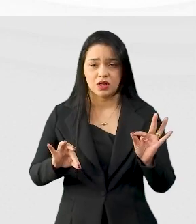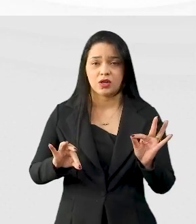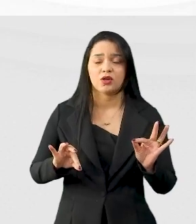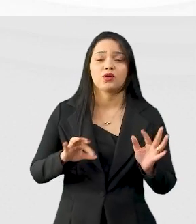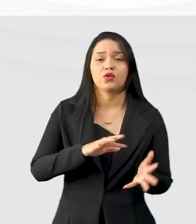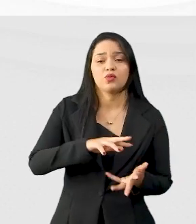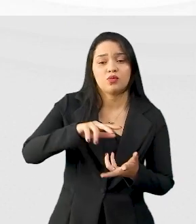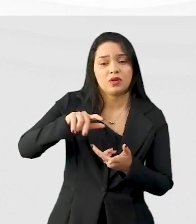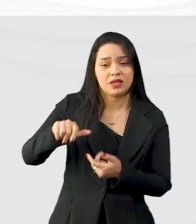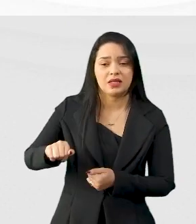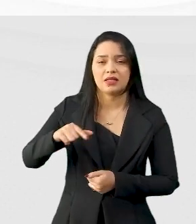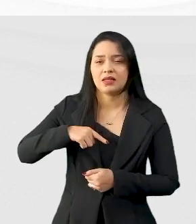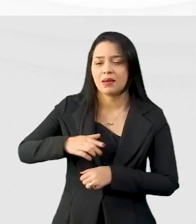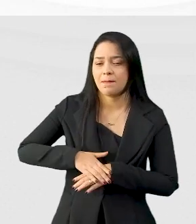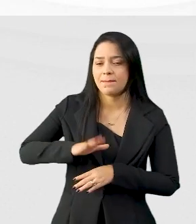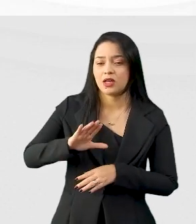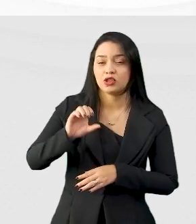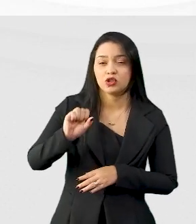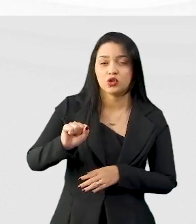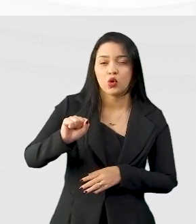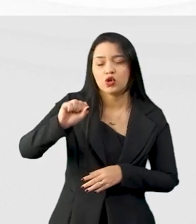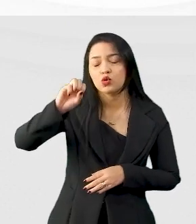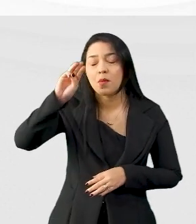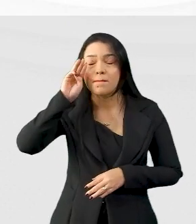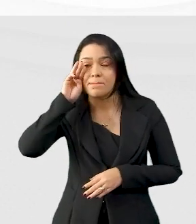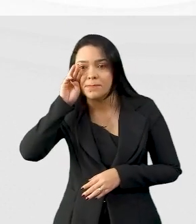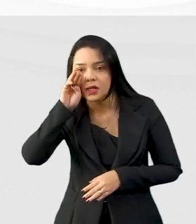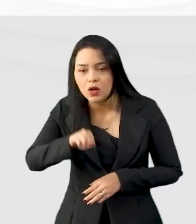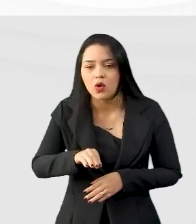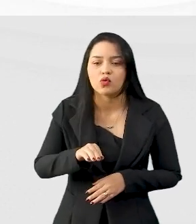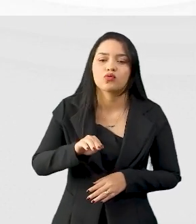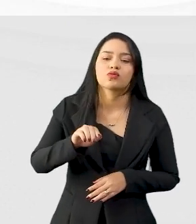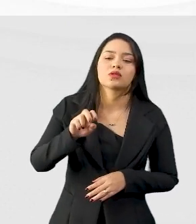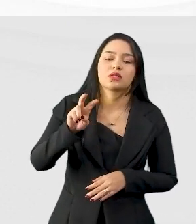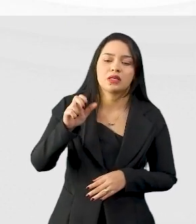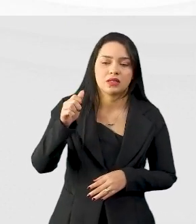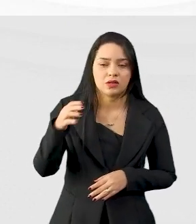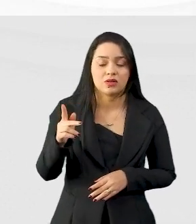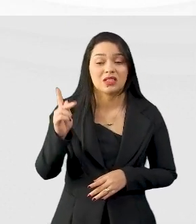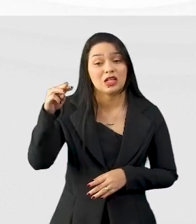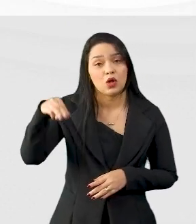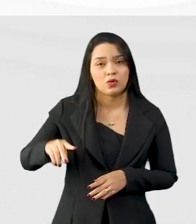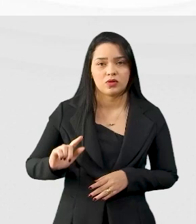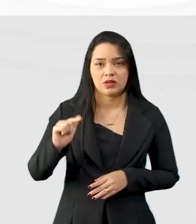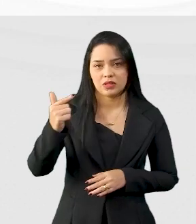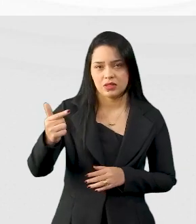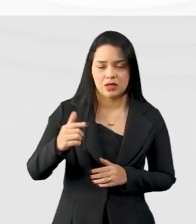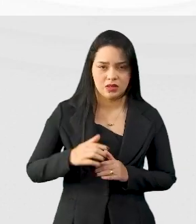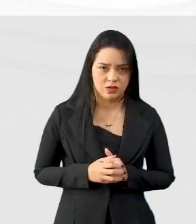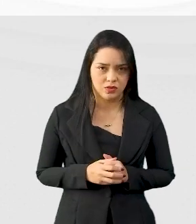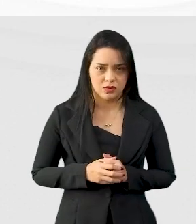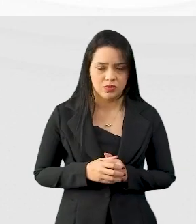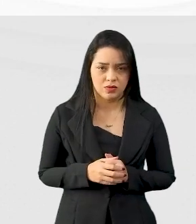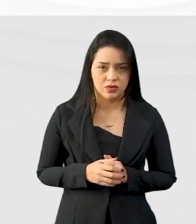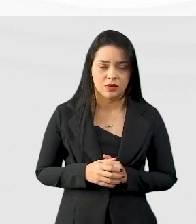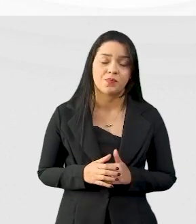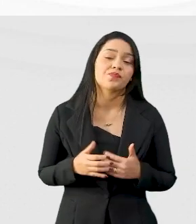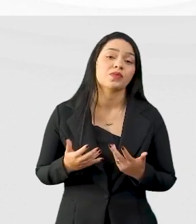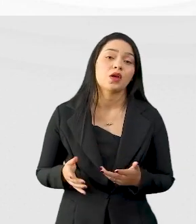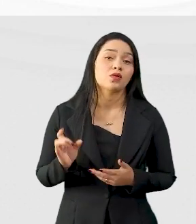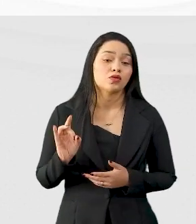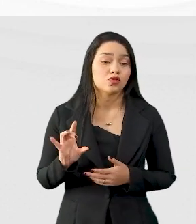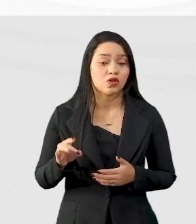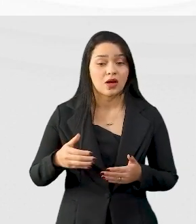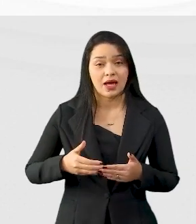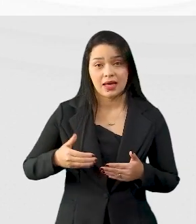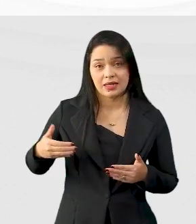planeta. O Brasil tem mais de 8 milhões de quilômetros quadrados, tá? O Brasil, em termos territoriais, ele só está